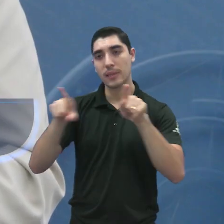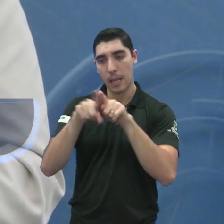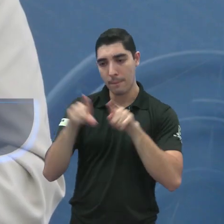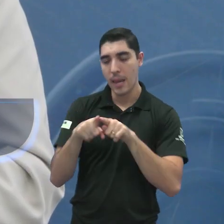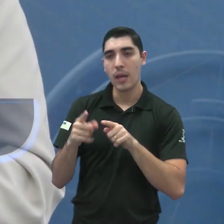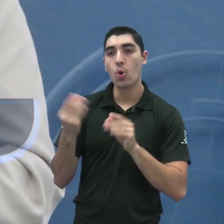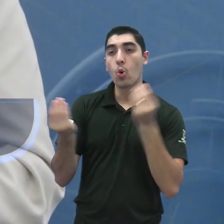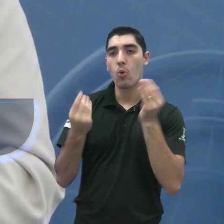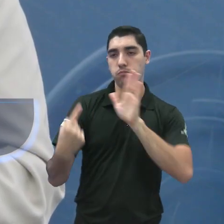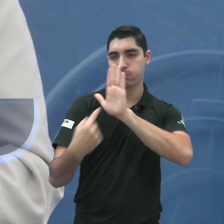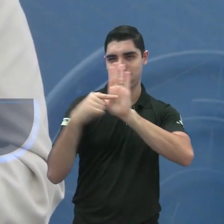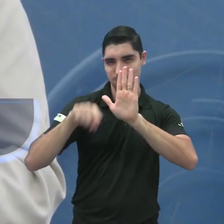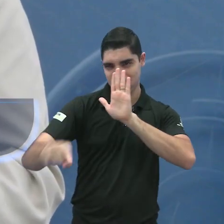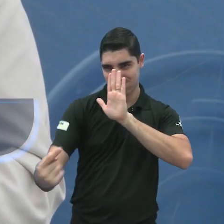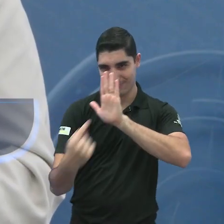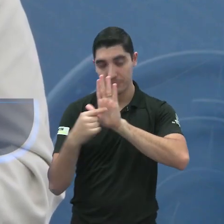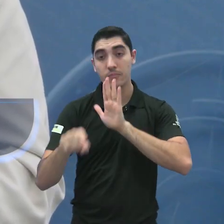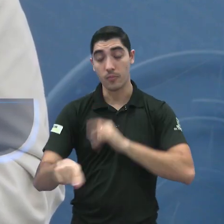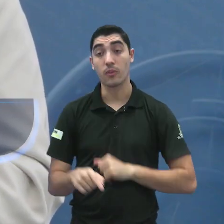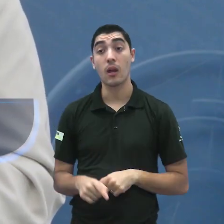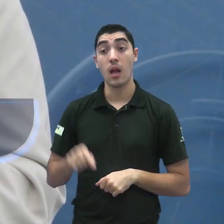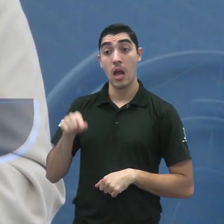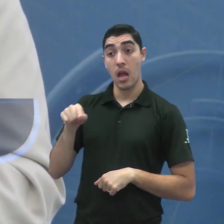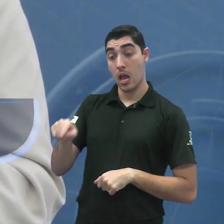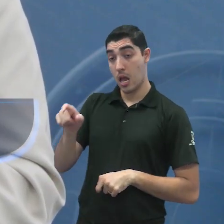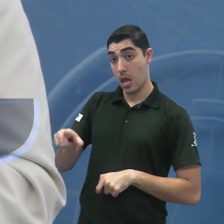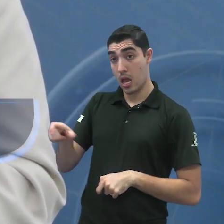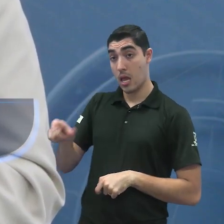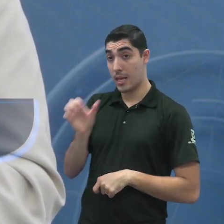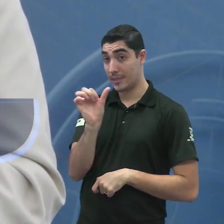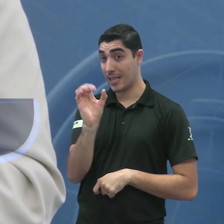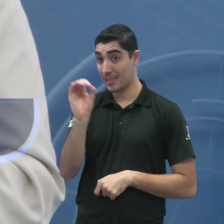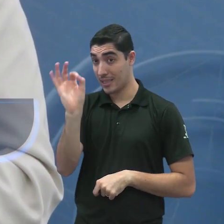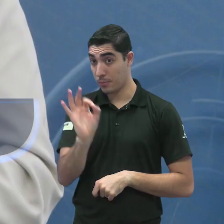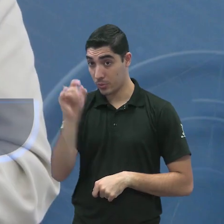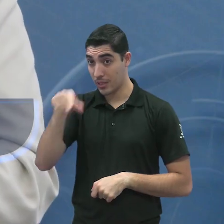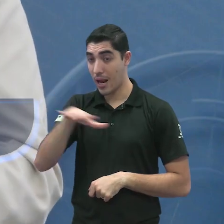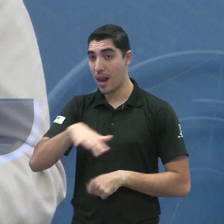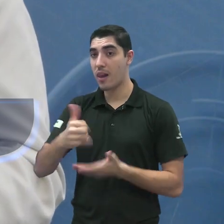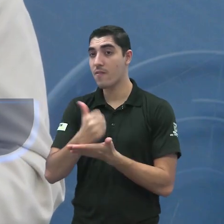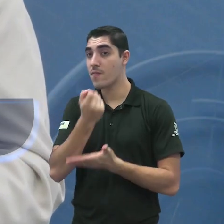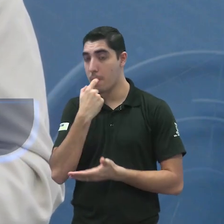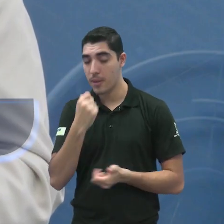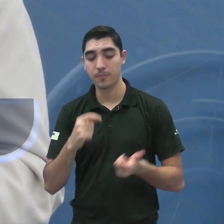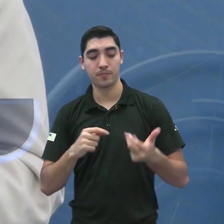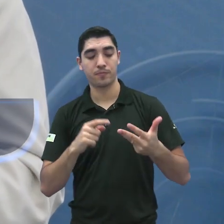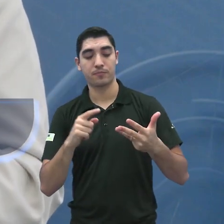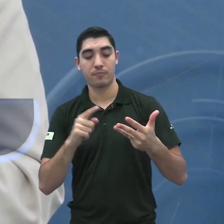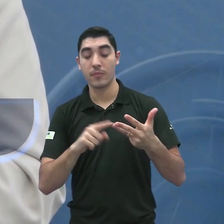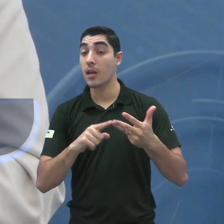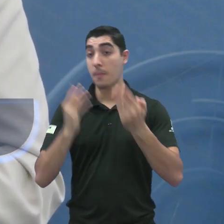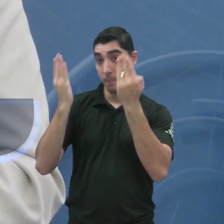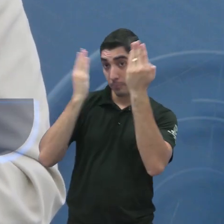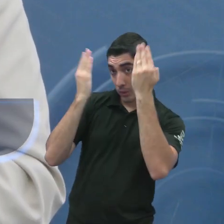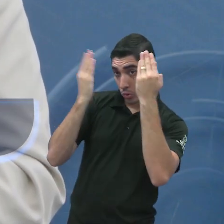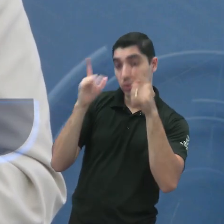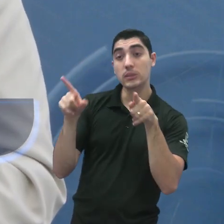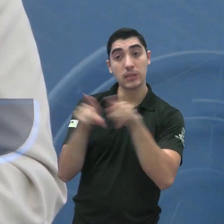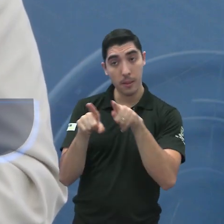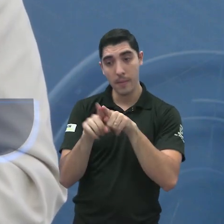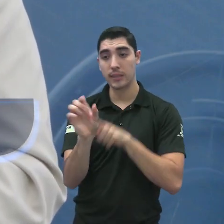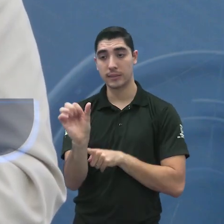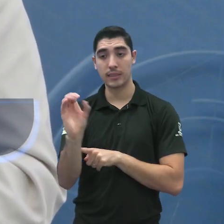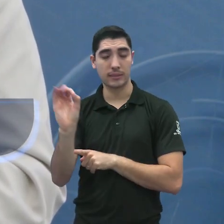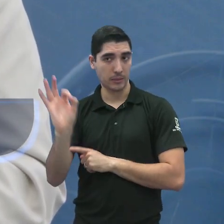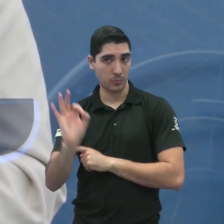A presença feminina passa de 60%. Na psicologia, esse percentual também